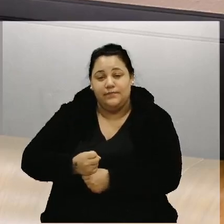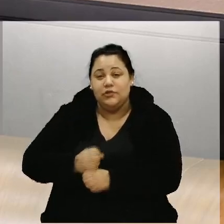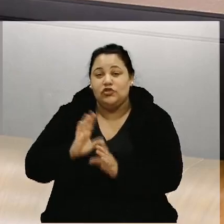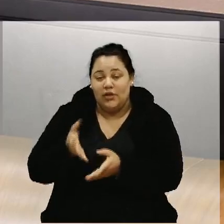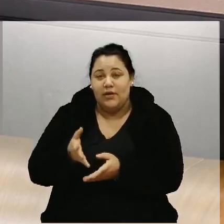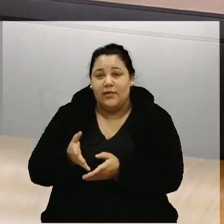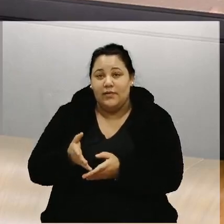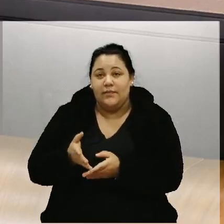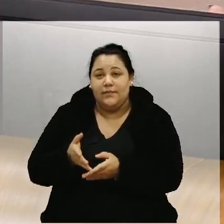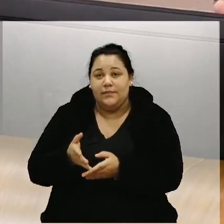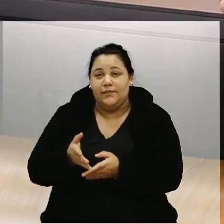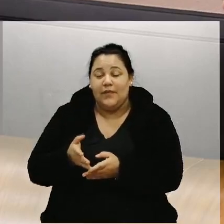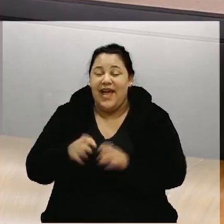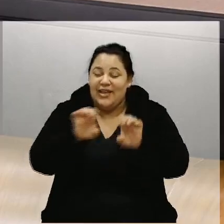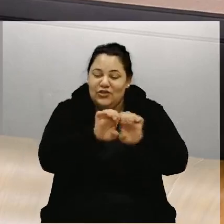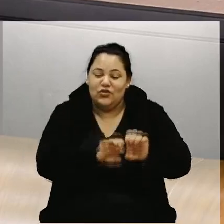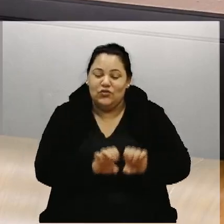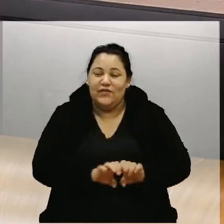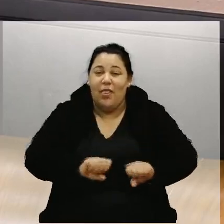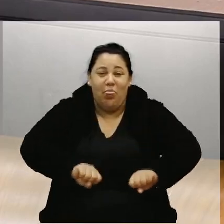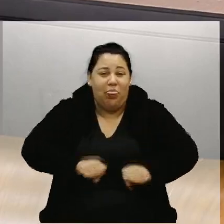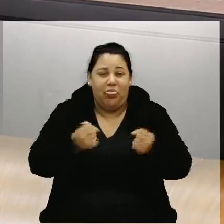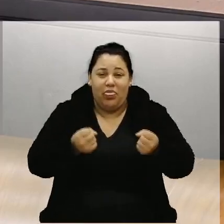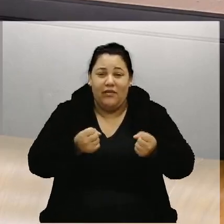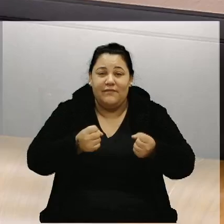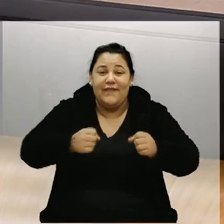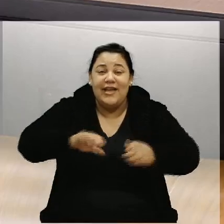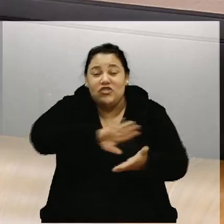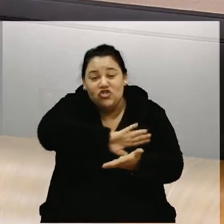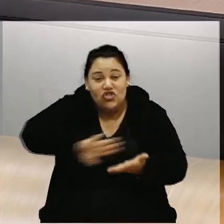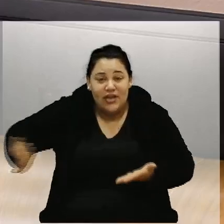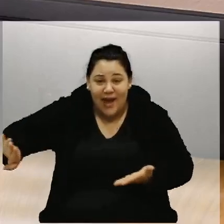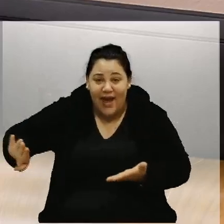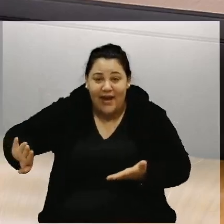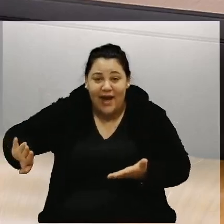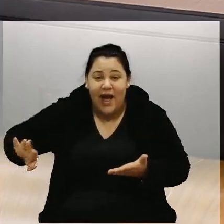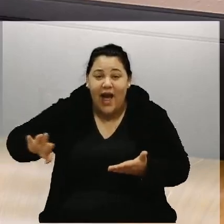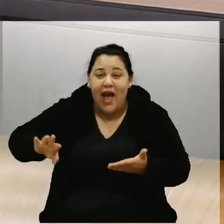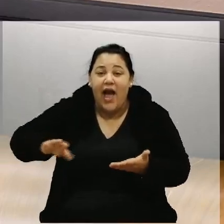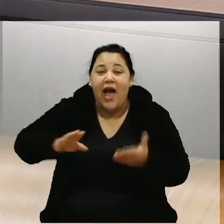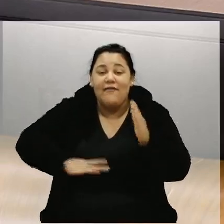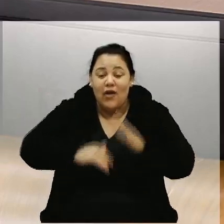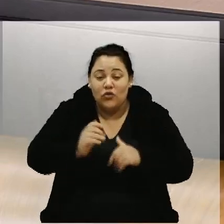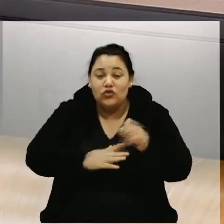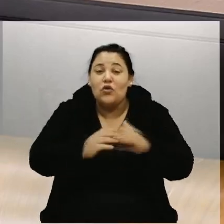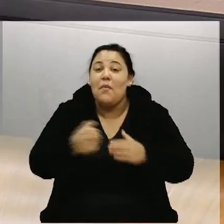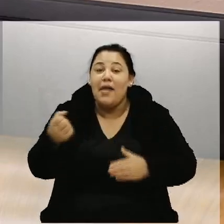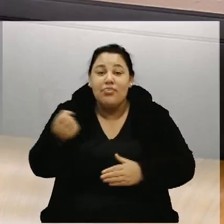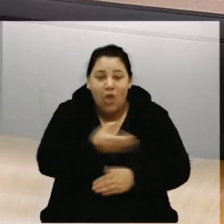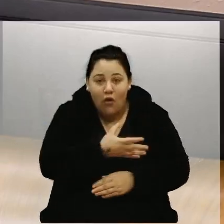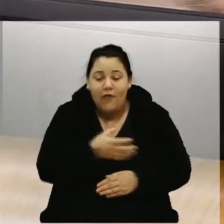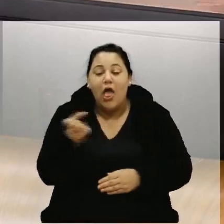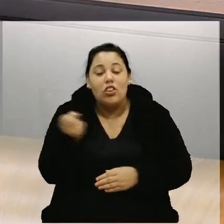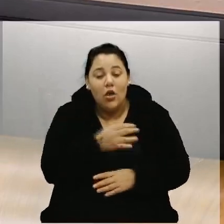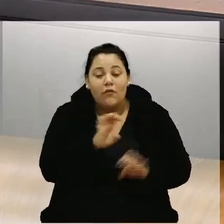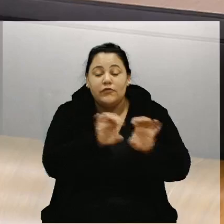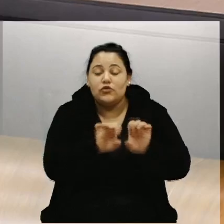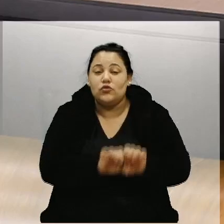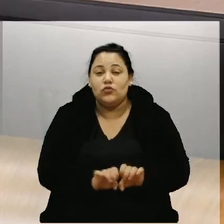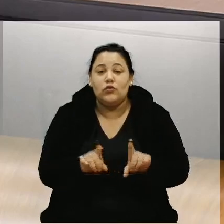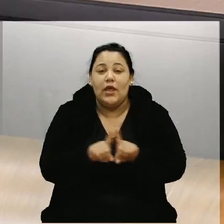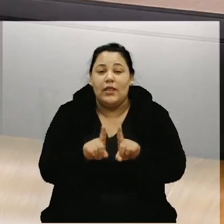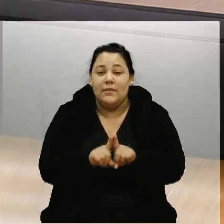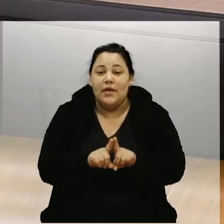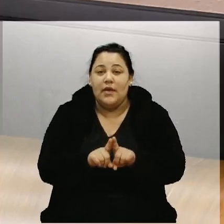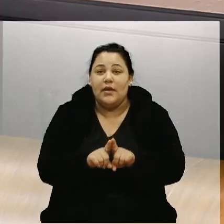demolida, porque a estrutura está absolutamente comprometida, vai ser construída ali uma nova ponte com uma nova estrutura, como o ministro conta,